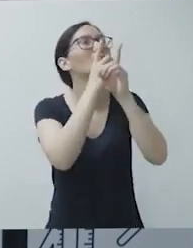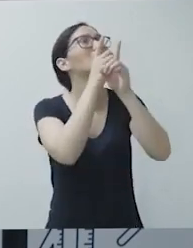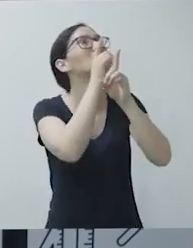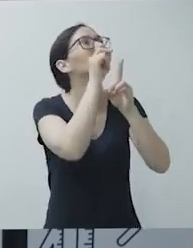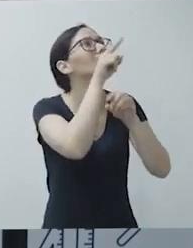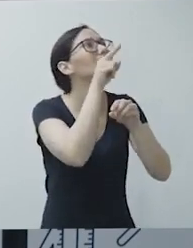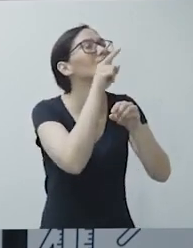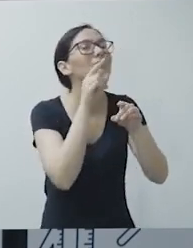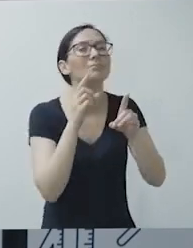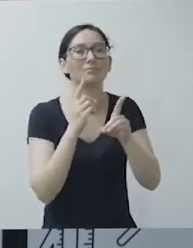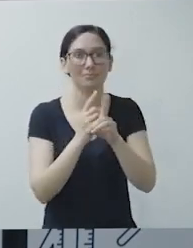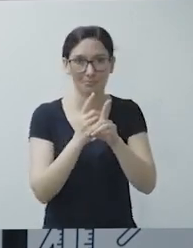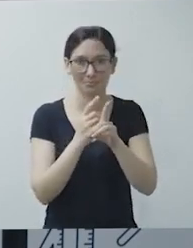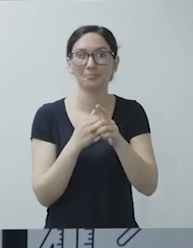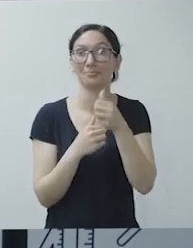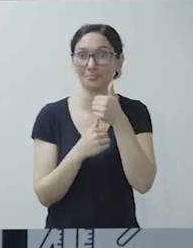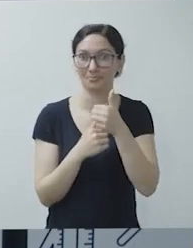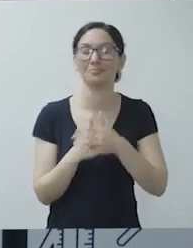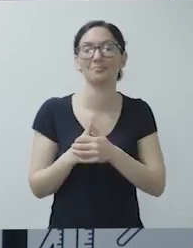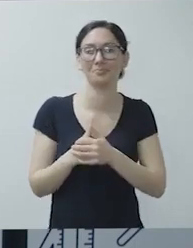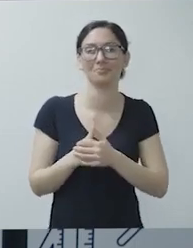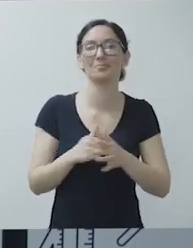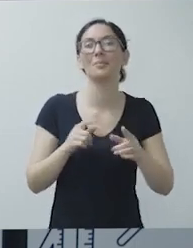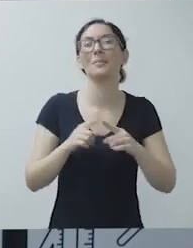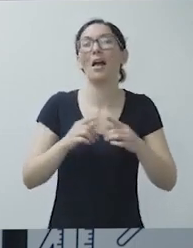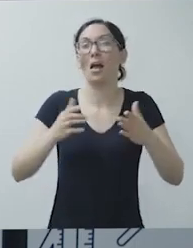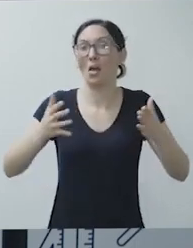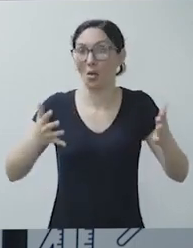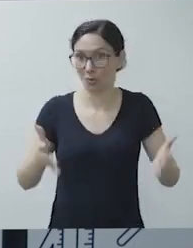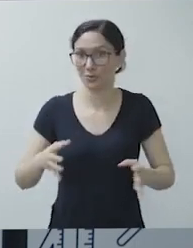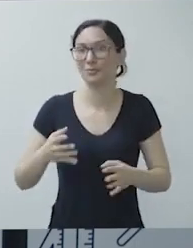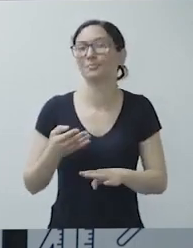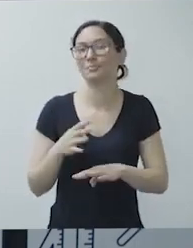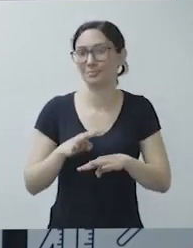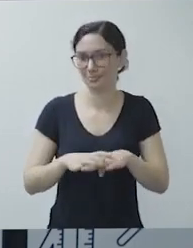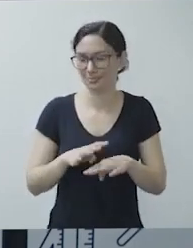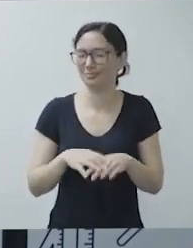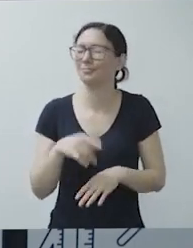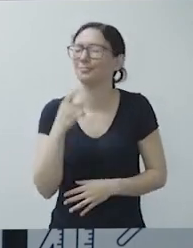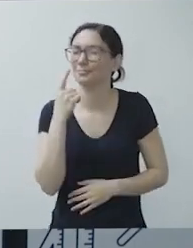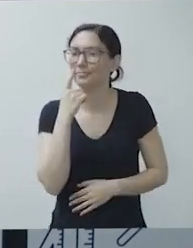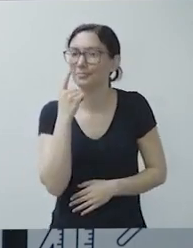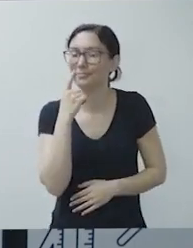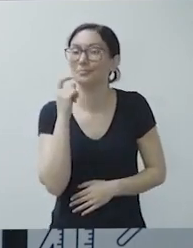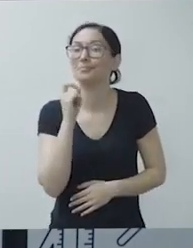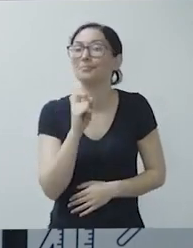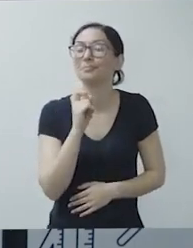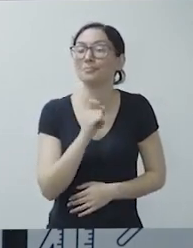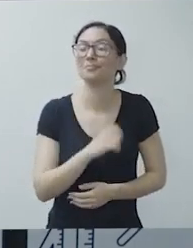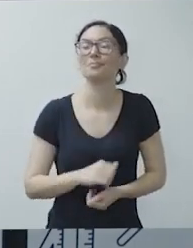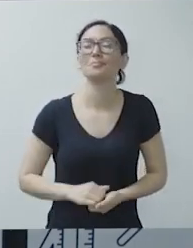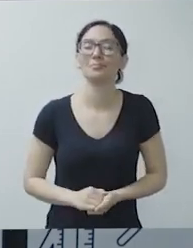bem-te-vi. Mas vamos para a nossa aula de matemática, para o nosso conteúdo de hoje, que é